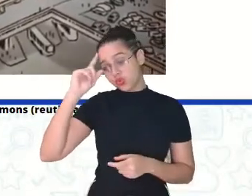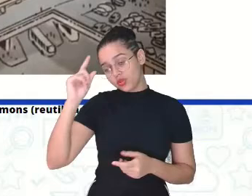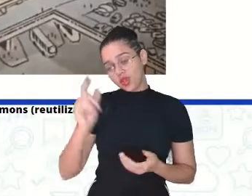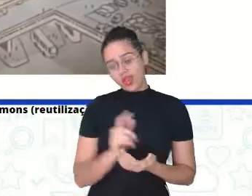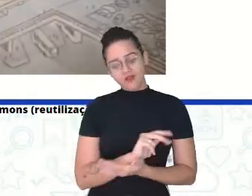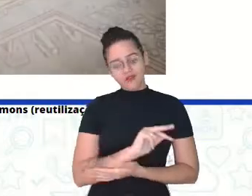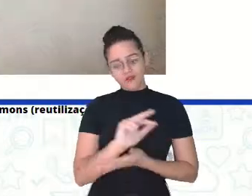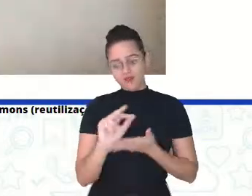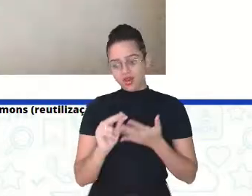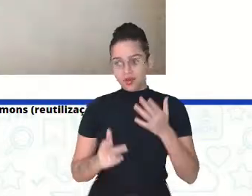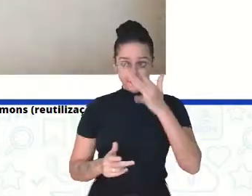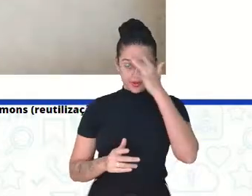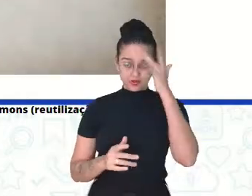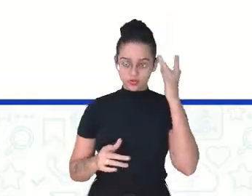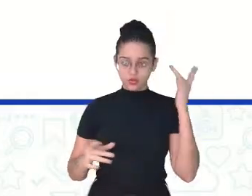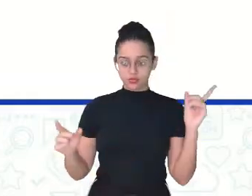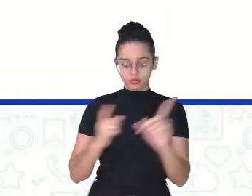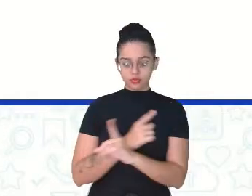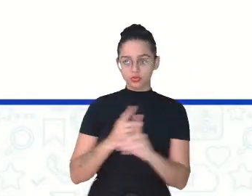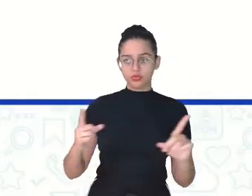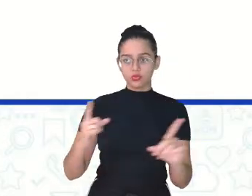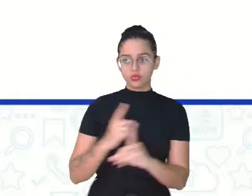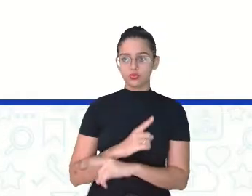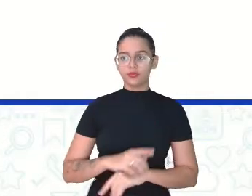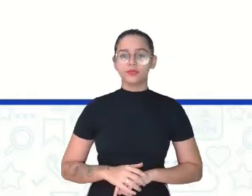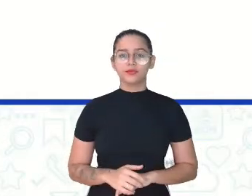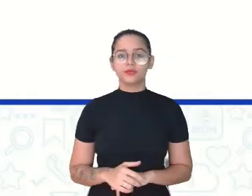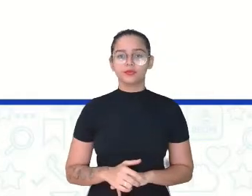centenas de milhares de pessoas.